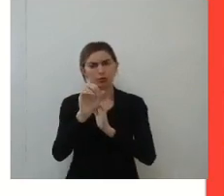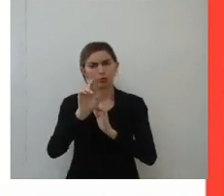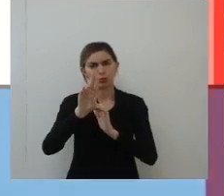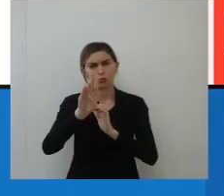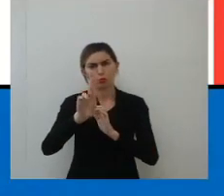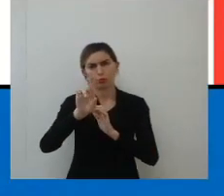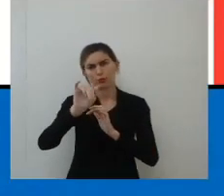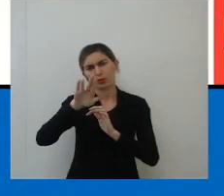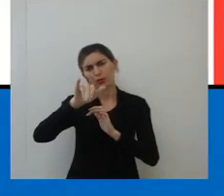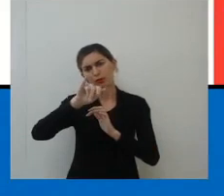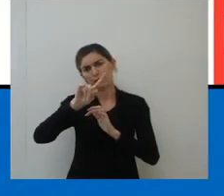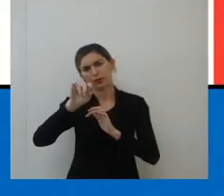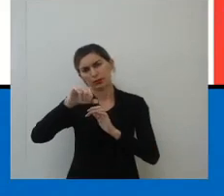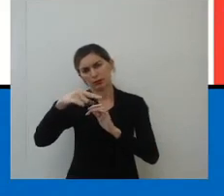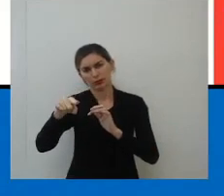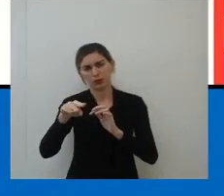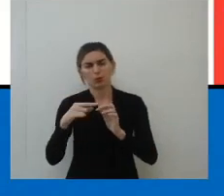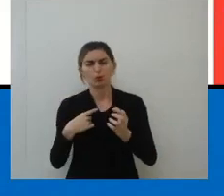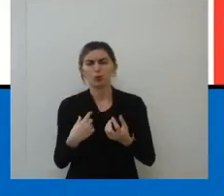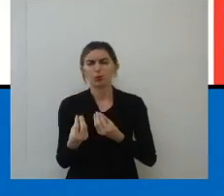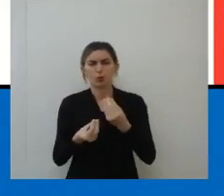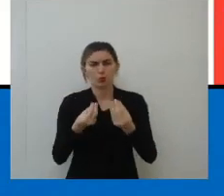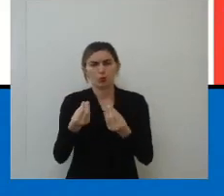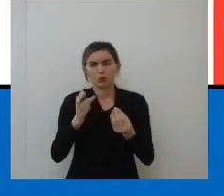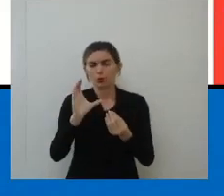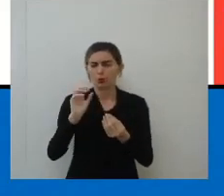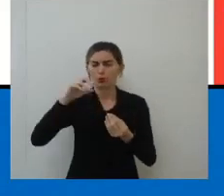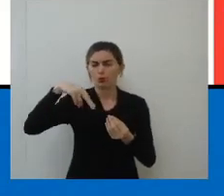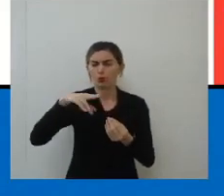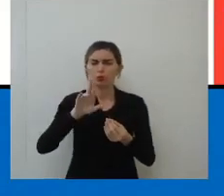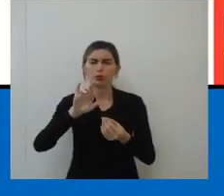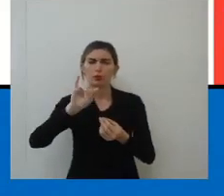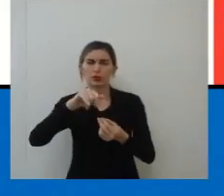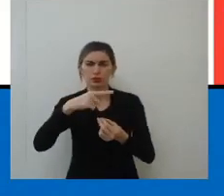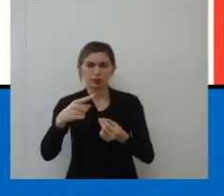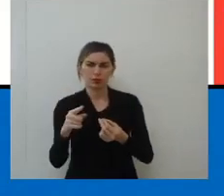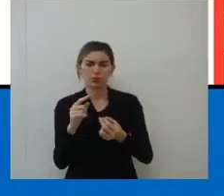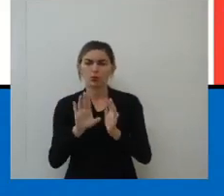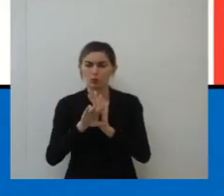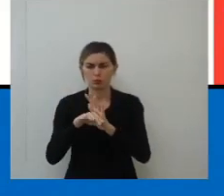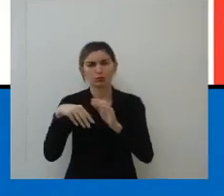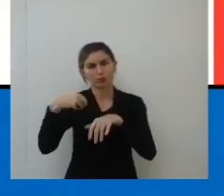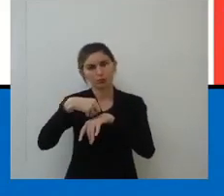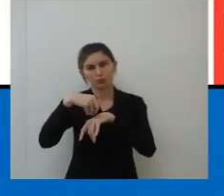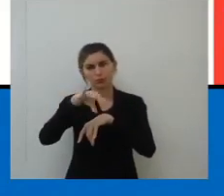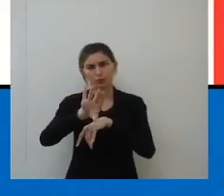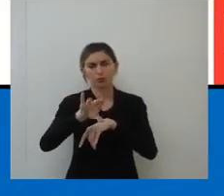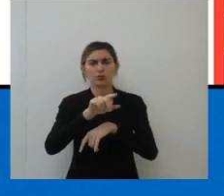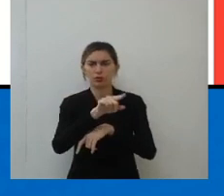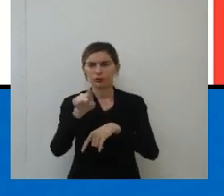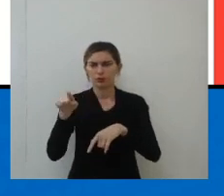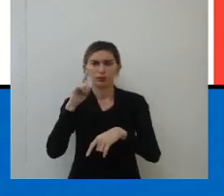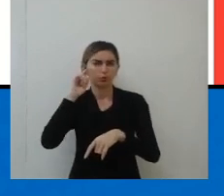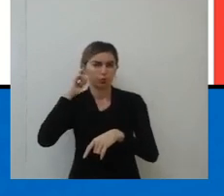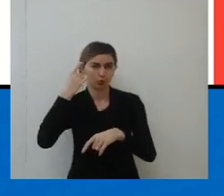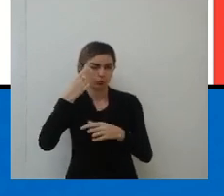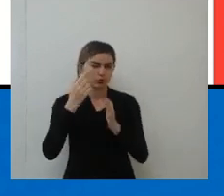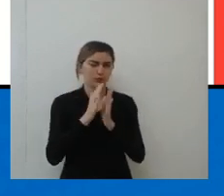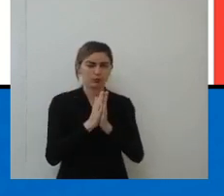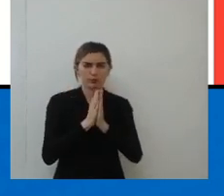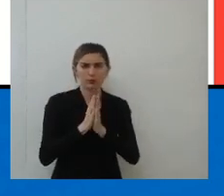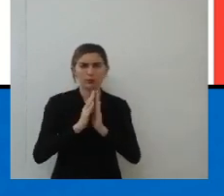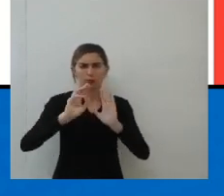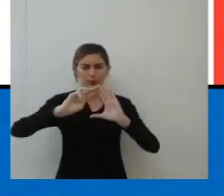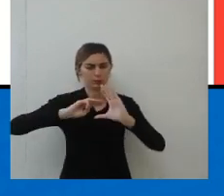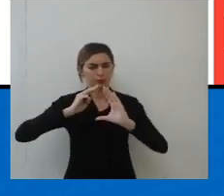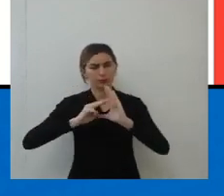urbanização. E aí o primeiro conceito é o conurbação, conceito que nós já trouxemos. Gente, se vocês tiverem dúvidas, por favor, vão